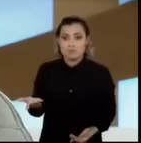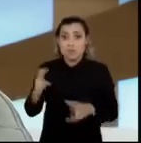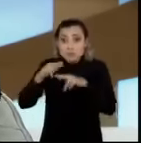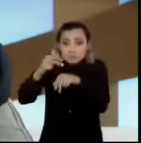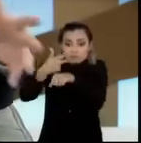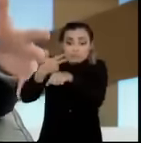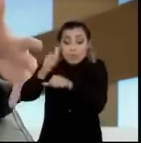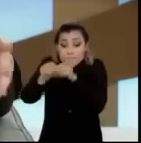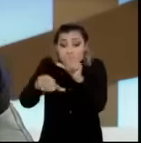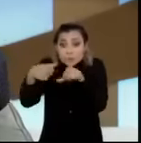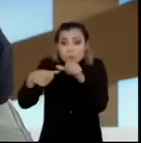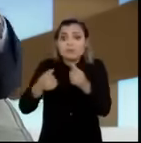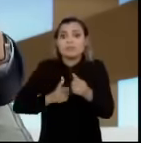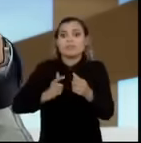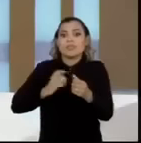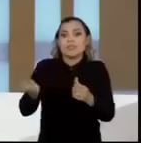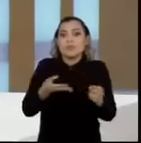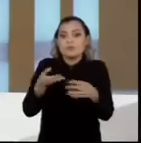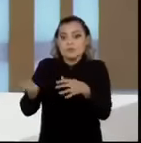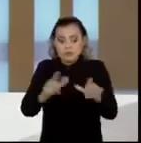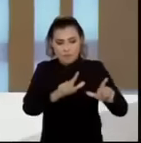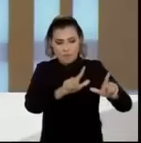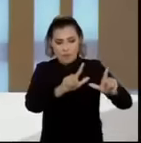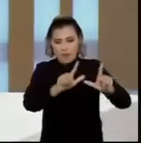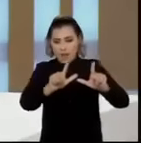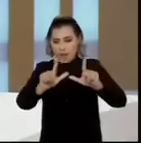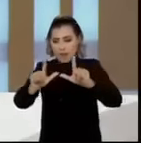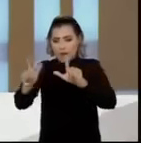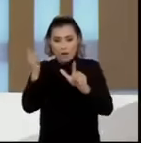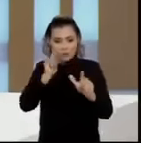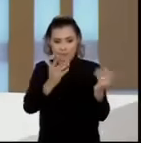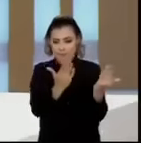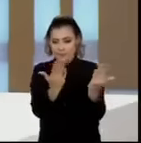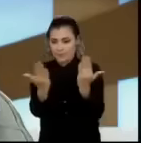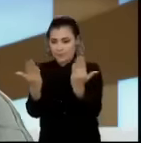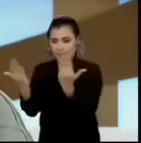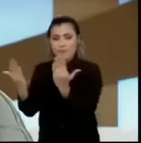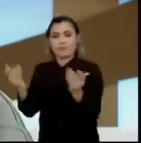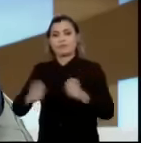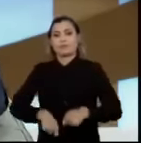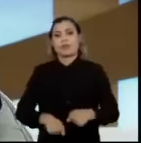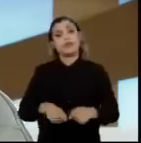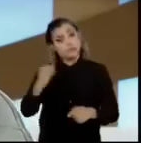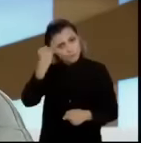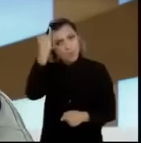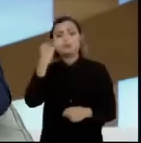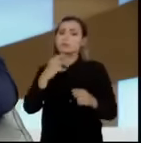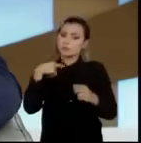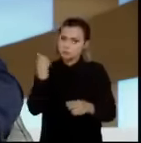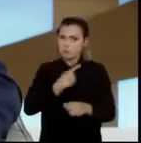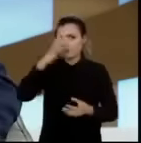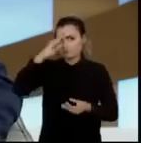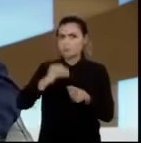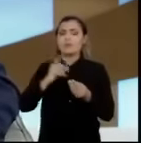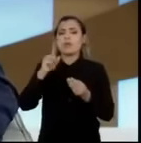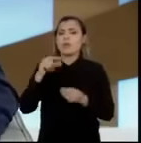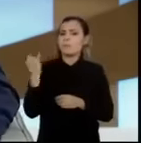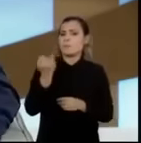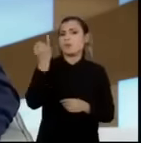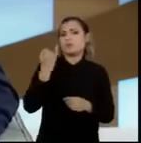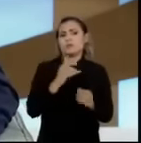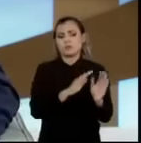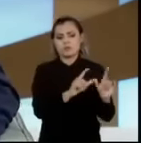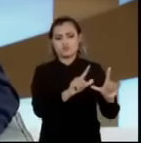mudado, você vai tendo novas imagens com a indicação das mudanças. Isso é extremamente importante. Nós entendemos que é uma destinação adequada